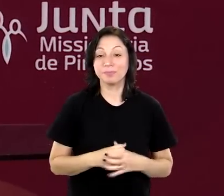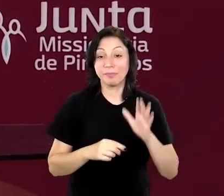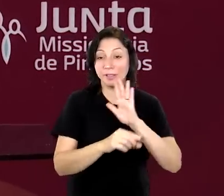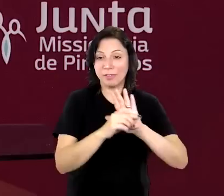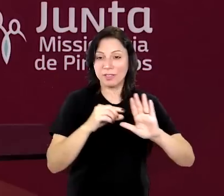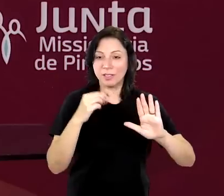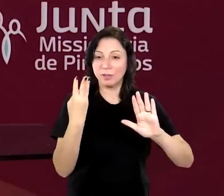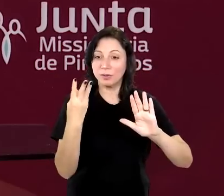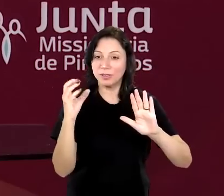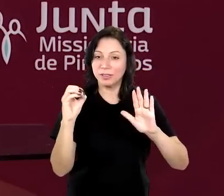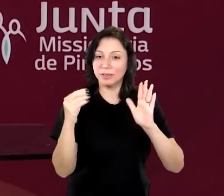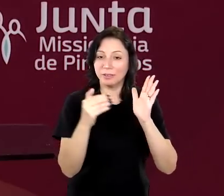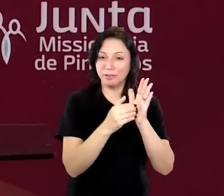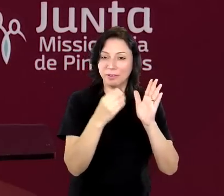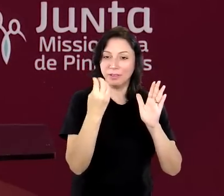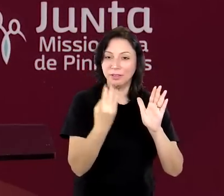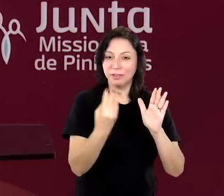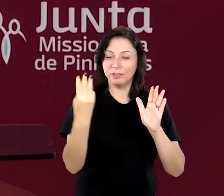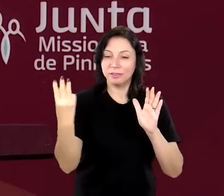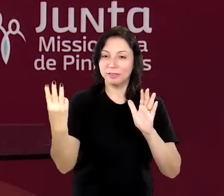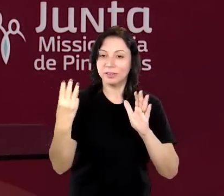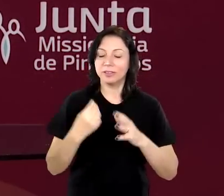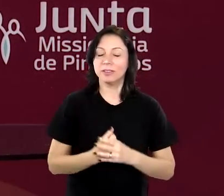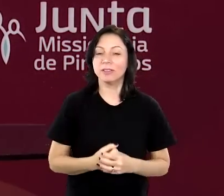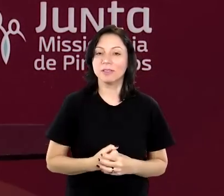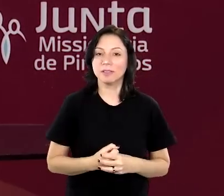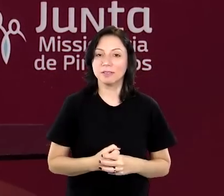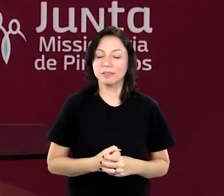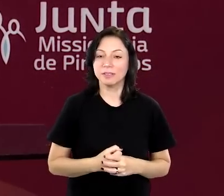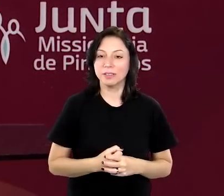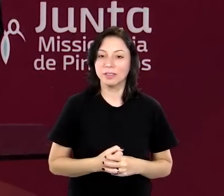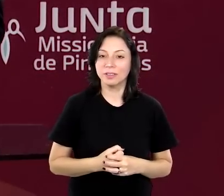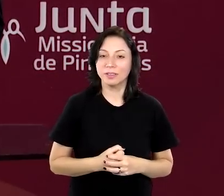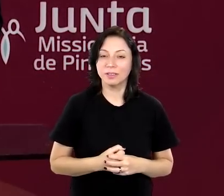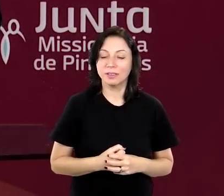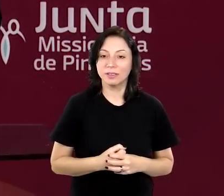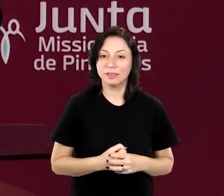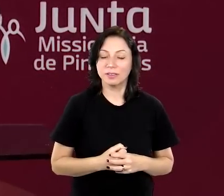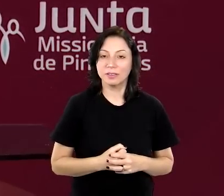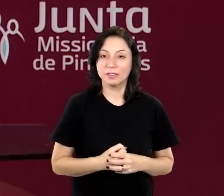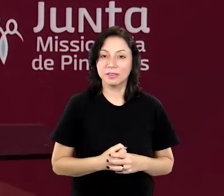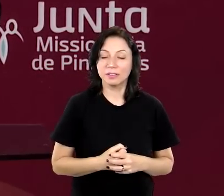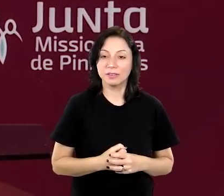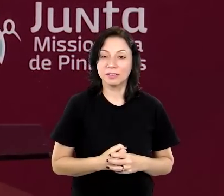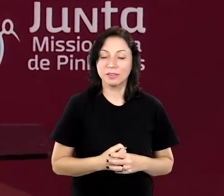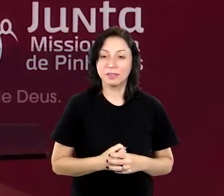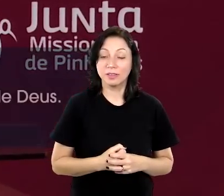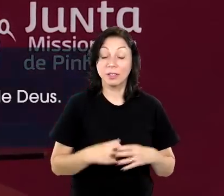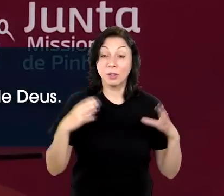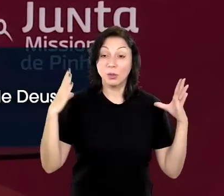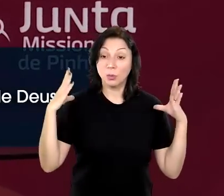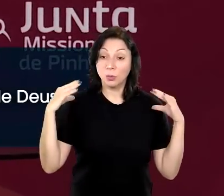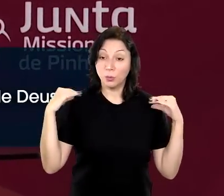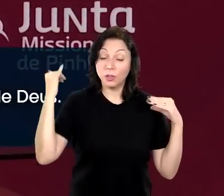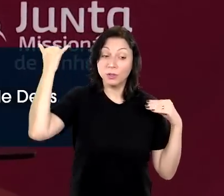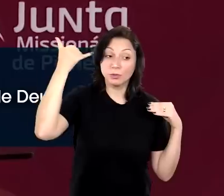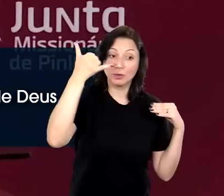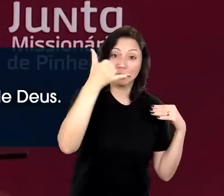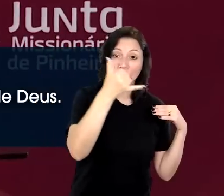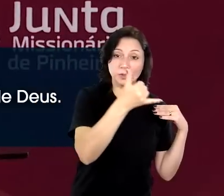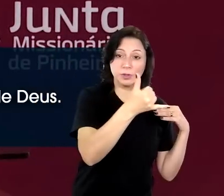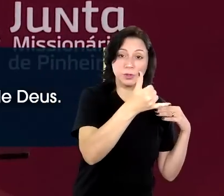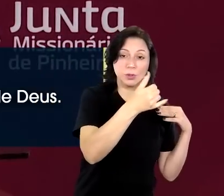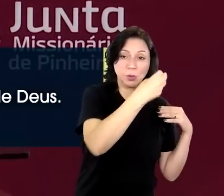depois dessa saudação, o anjo então vai entrar na matéria. E ele diz: mas o anjo lhe disse: Maria, não temas, porque